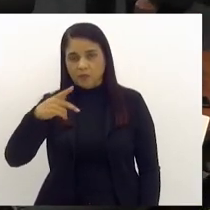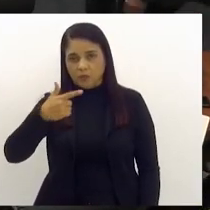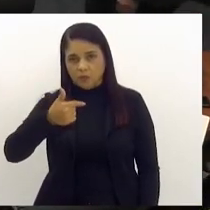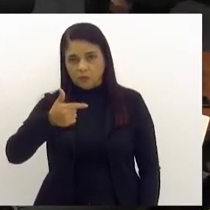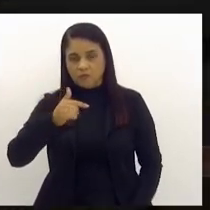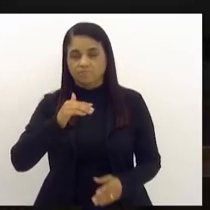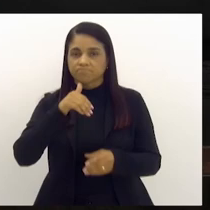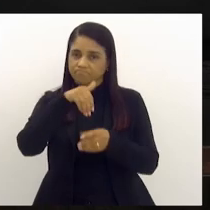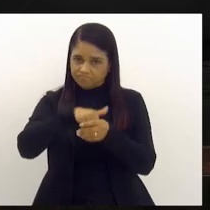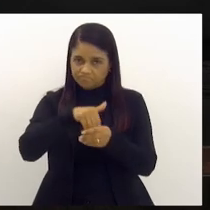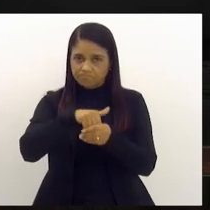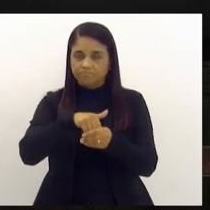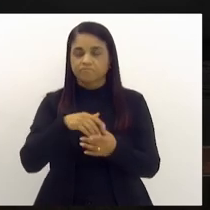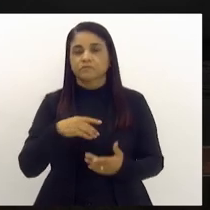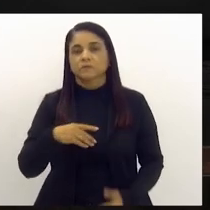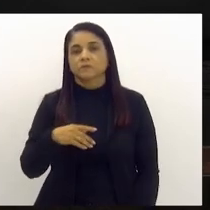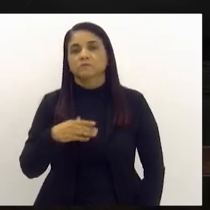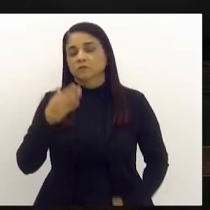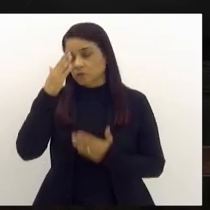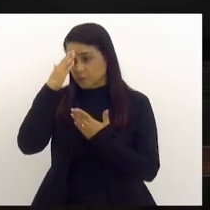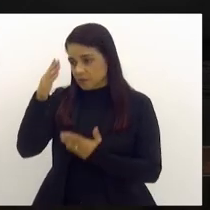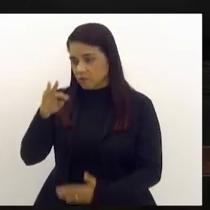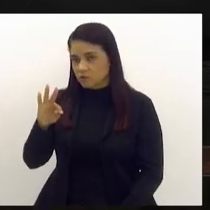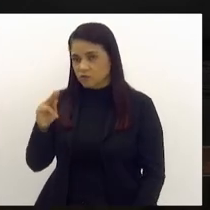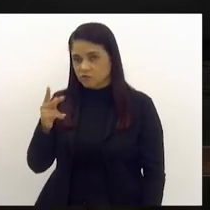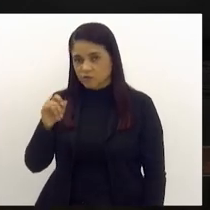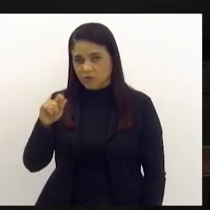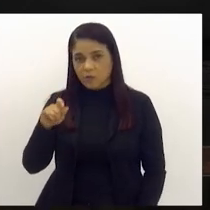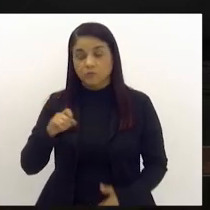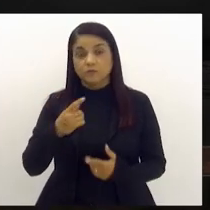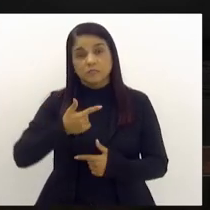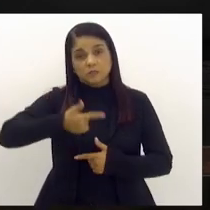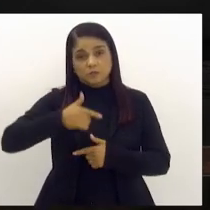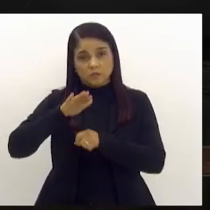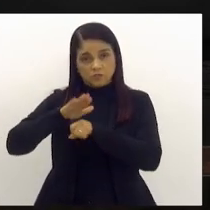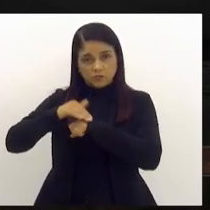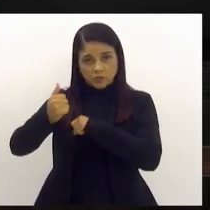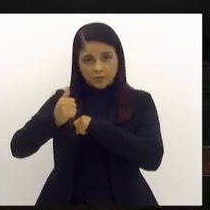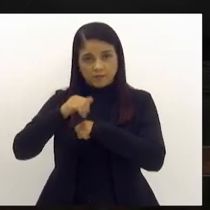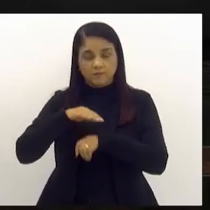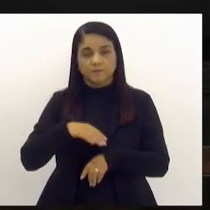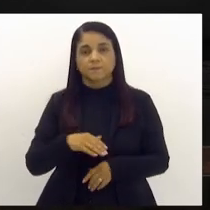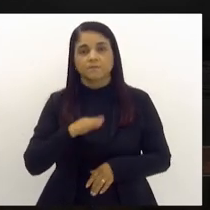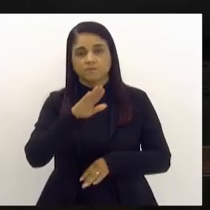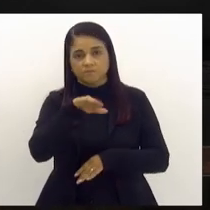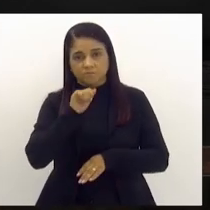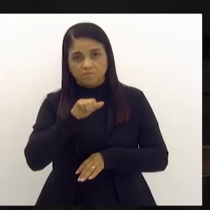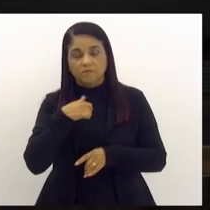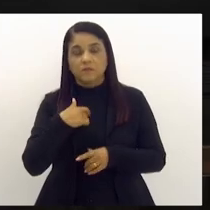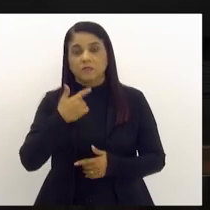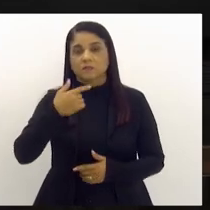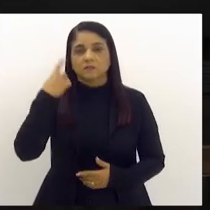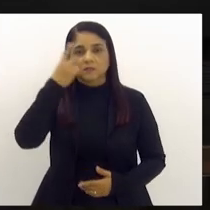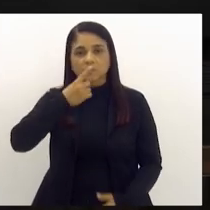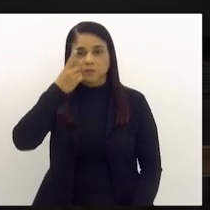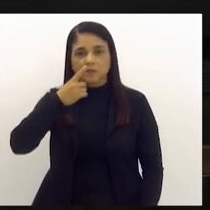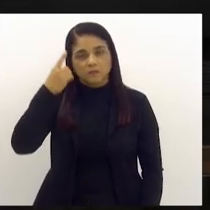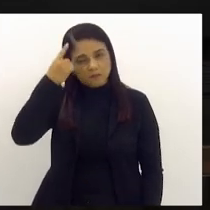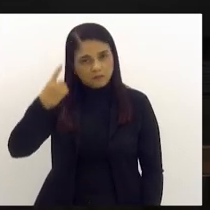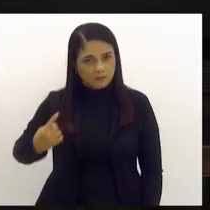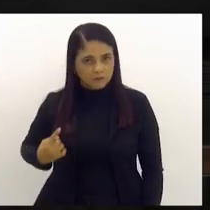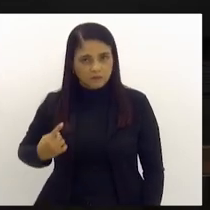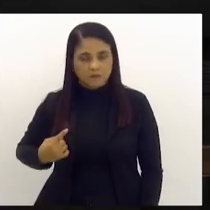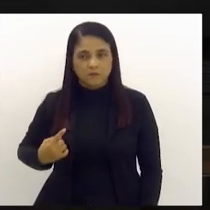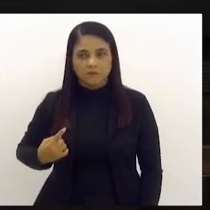deputado Thiago. A presidência procede à segunda chamada. Deputada Dani Balbi